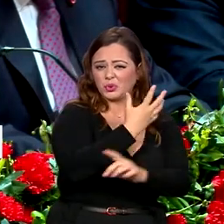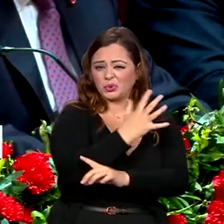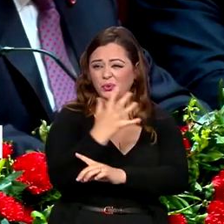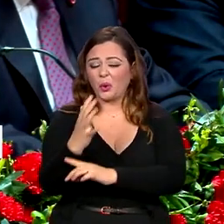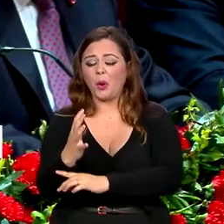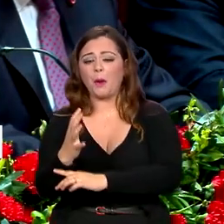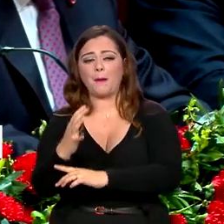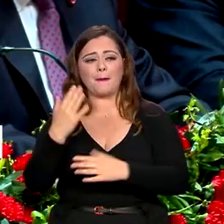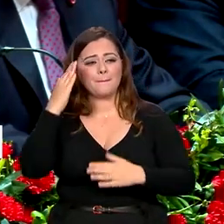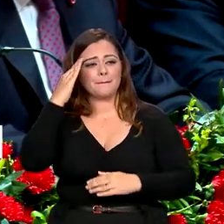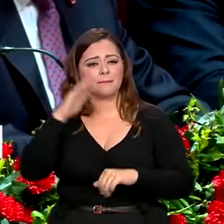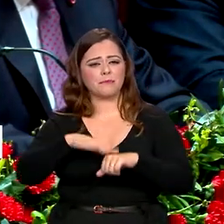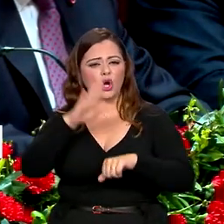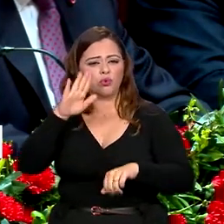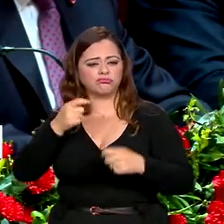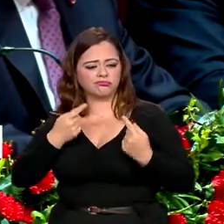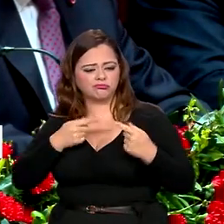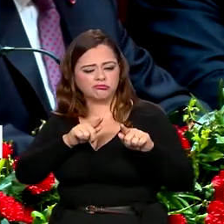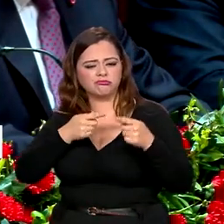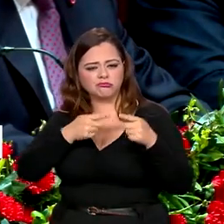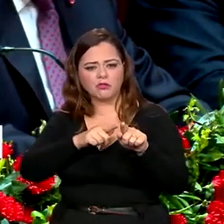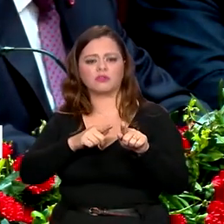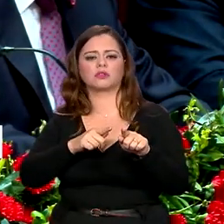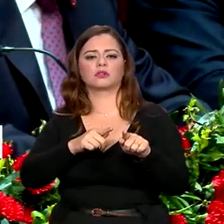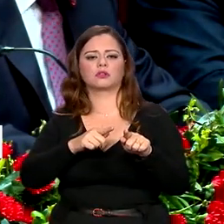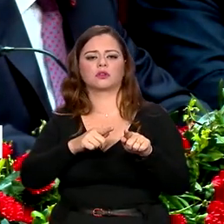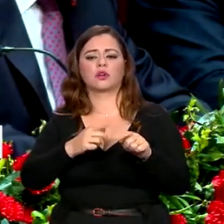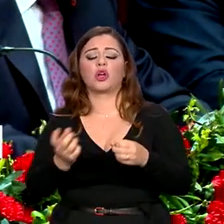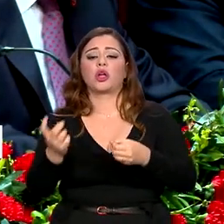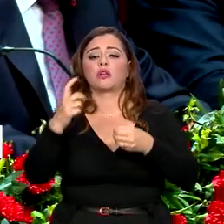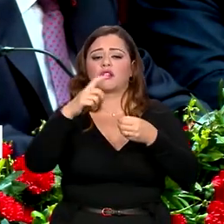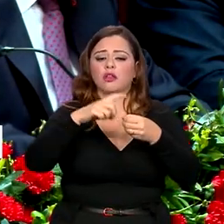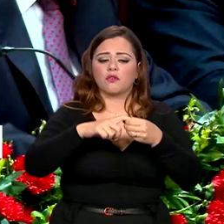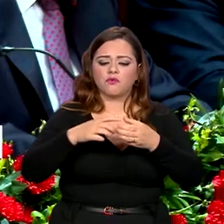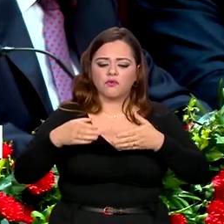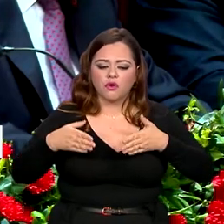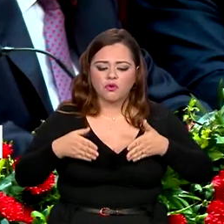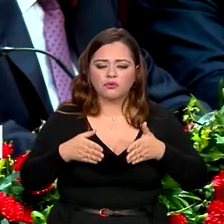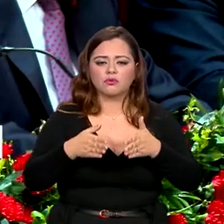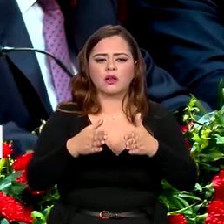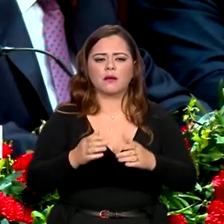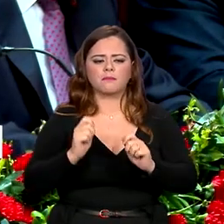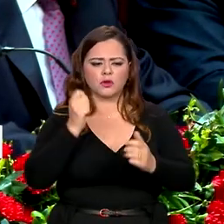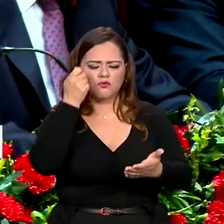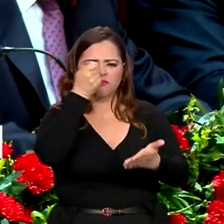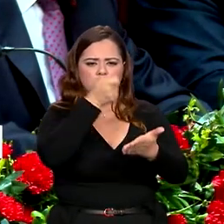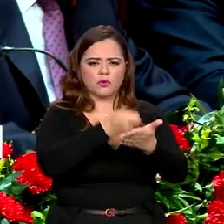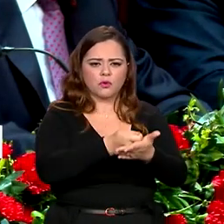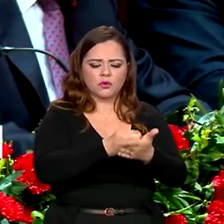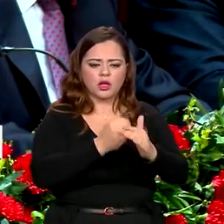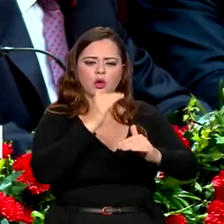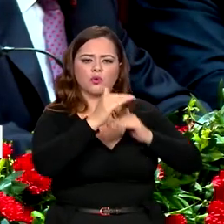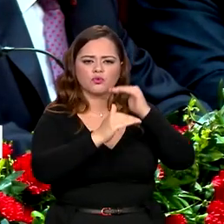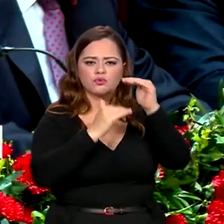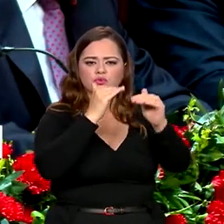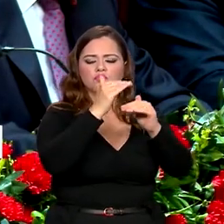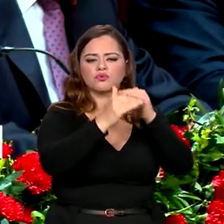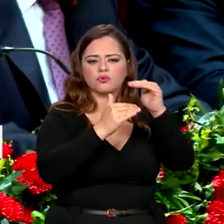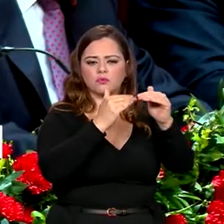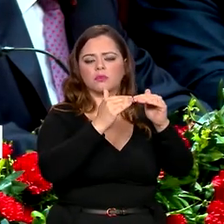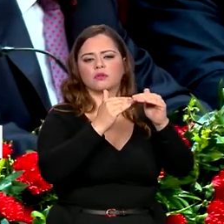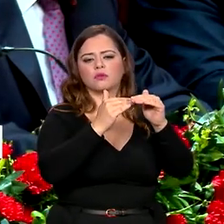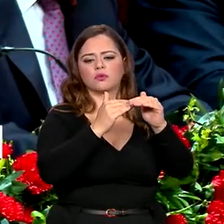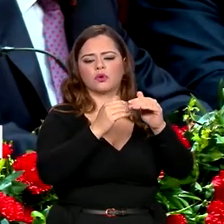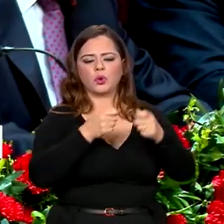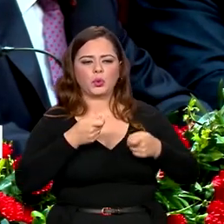maiores desafios contemporâneos, e que retoma sua trajetória de forte compromisso com o desenvolvimento sustentável